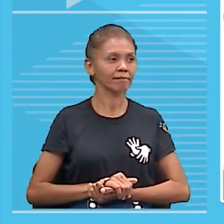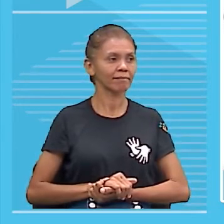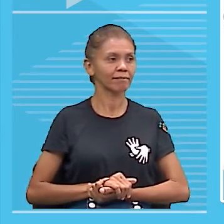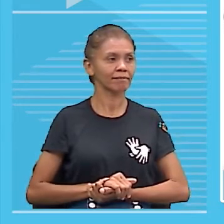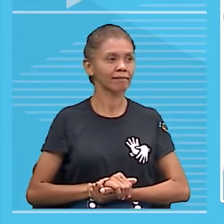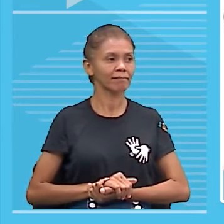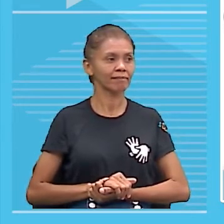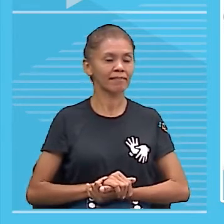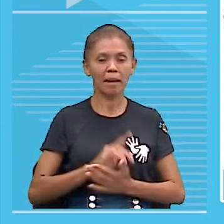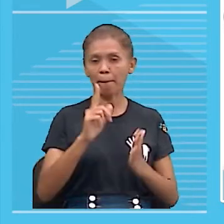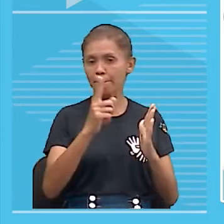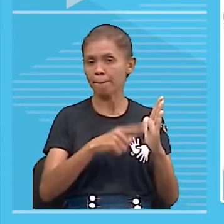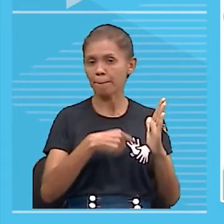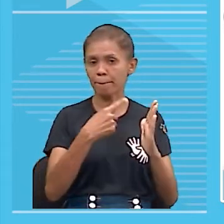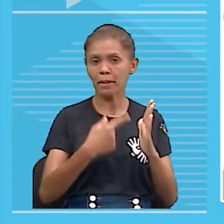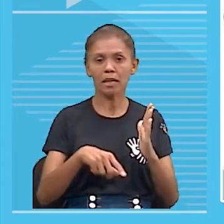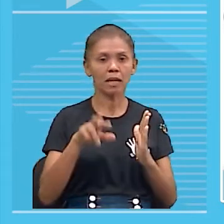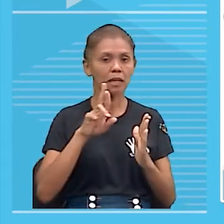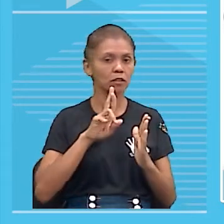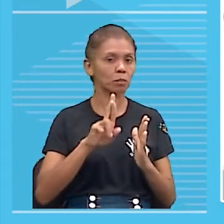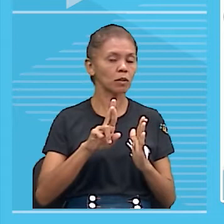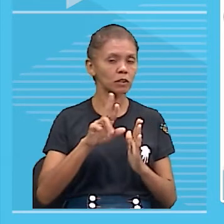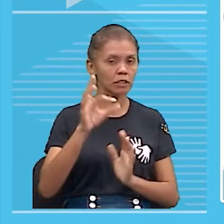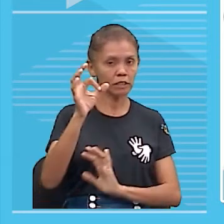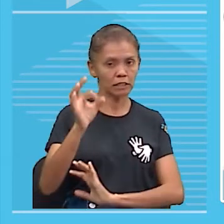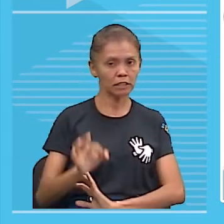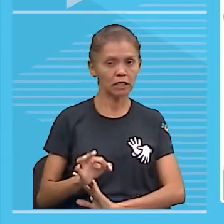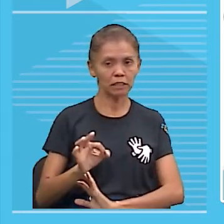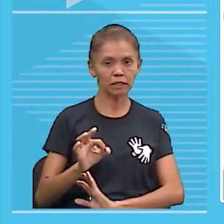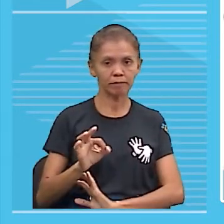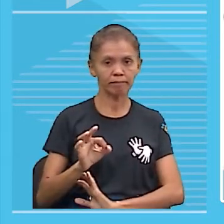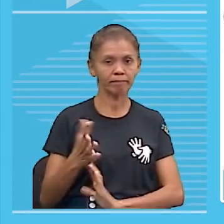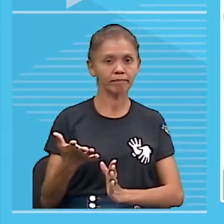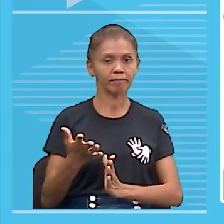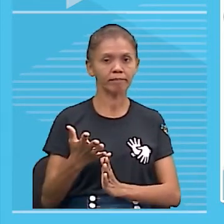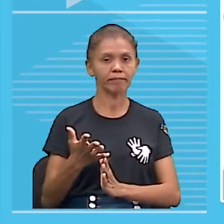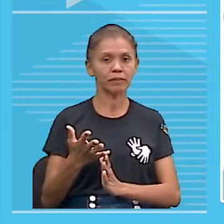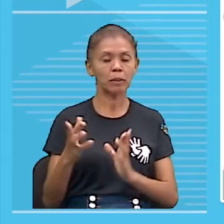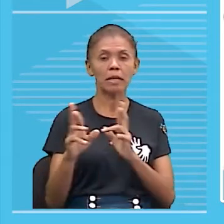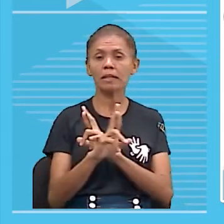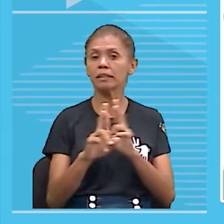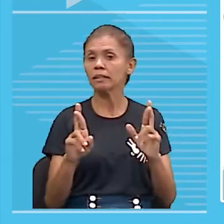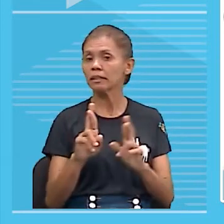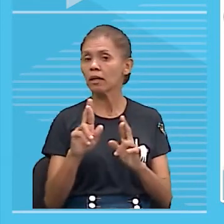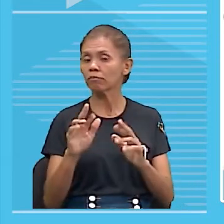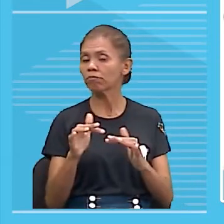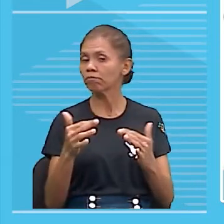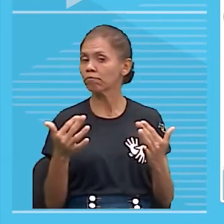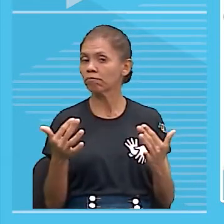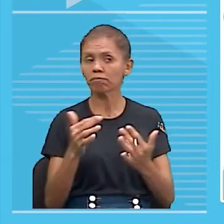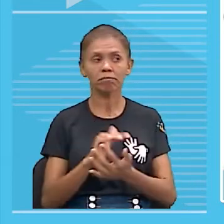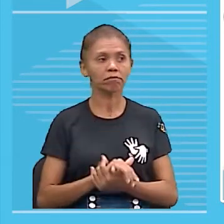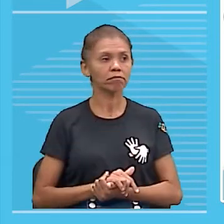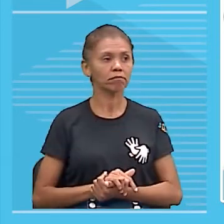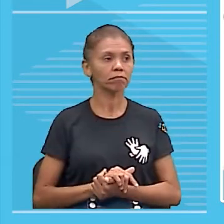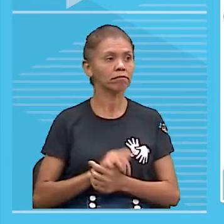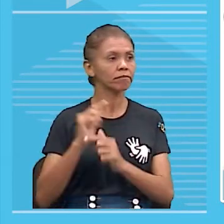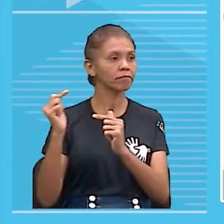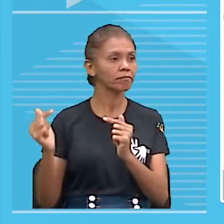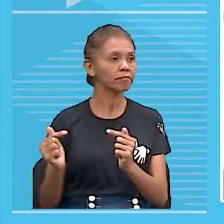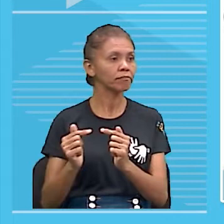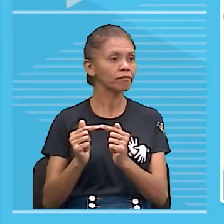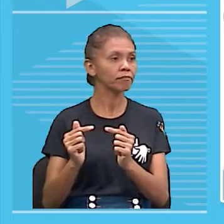a alternativa correta sobre o que é professor com relação à Associação